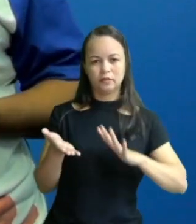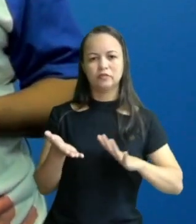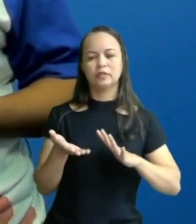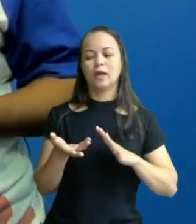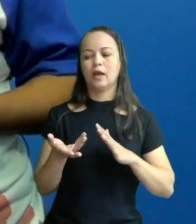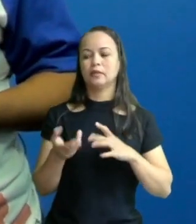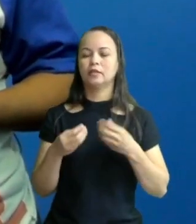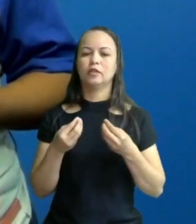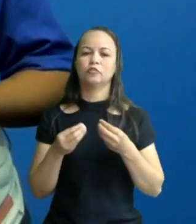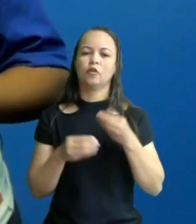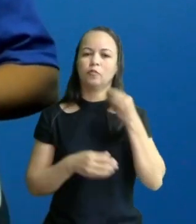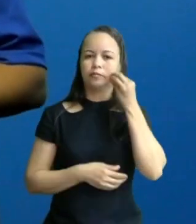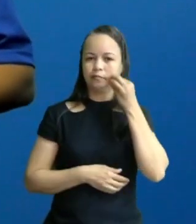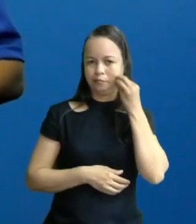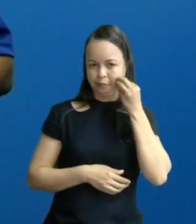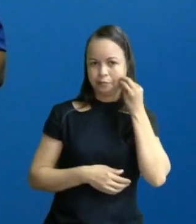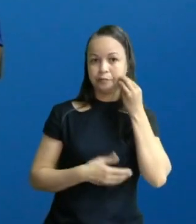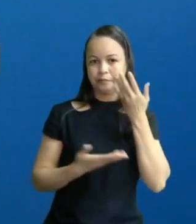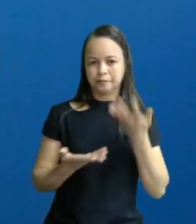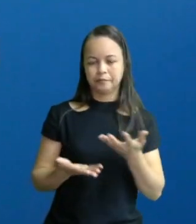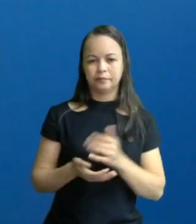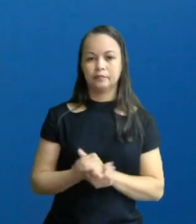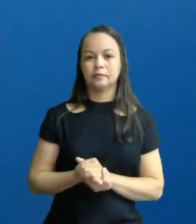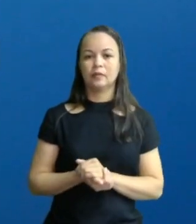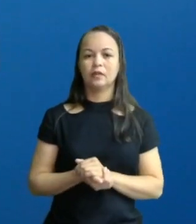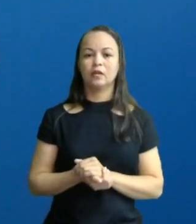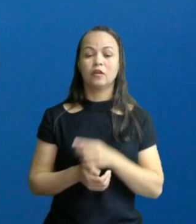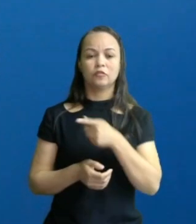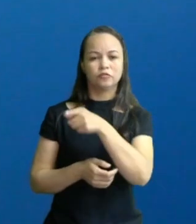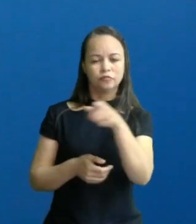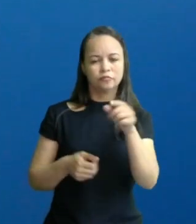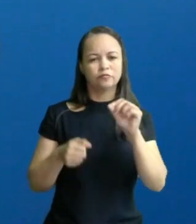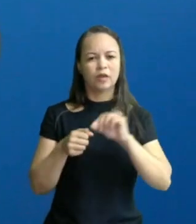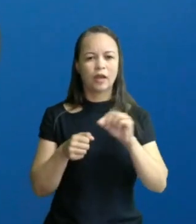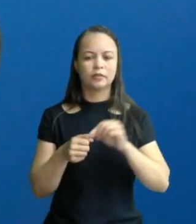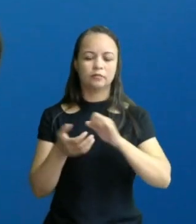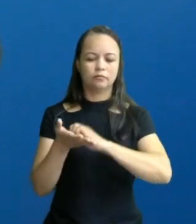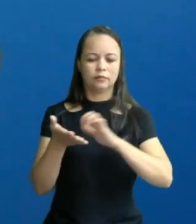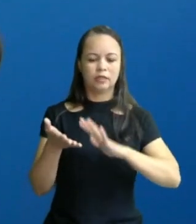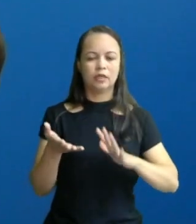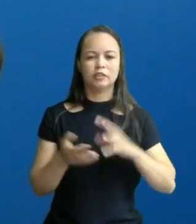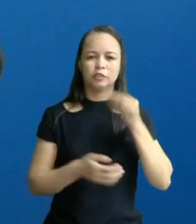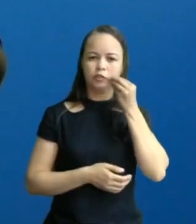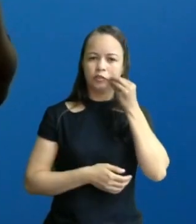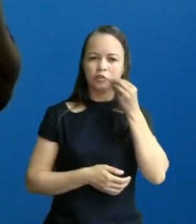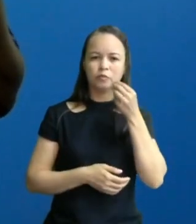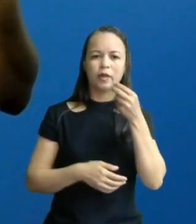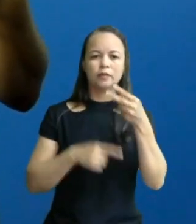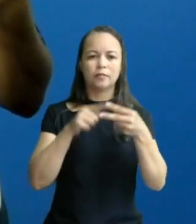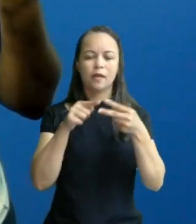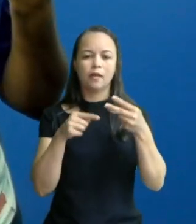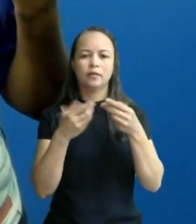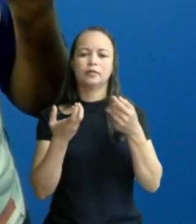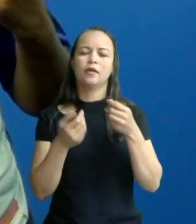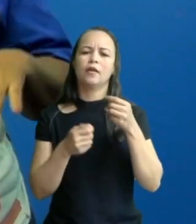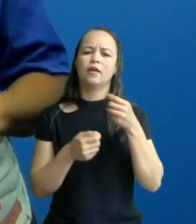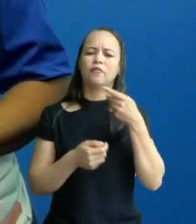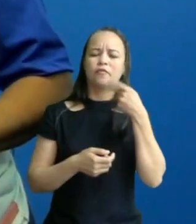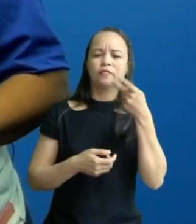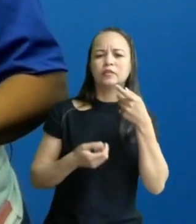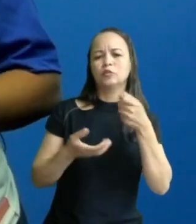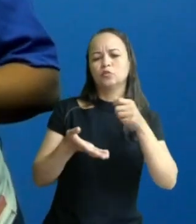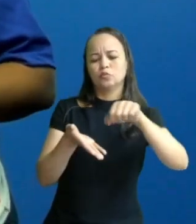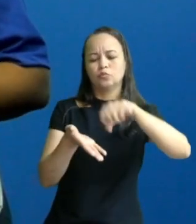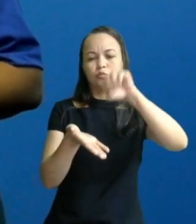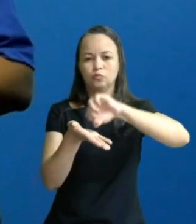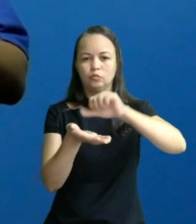forma de experimento. E aí façam as atividades, né? Esses experimentos, tentem do detergente e